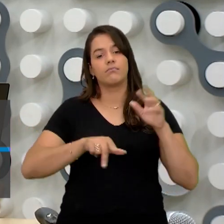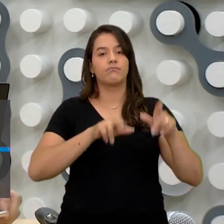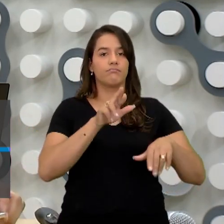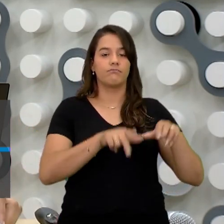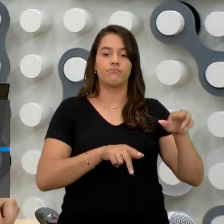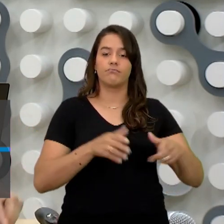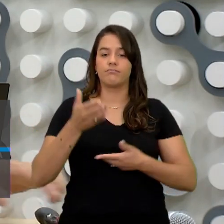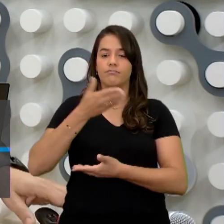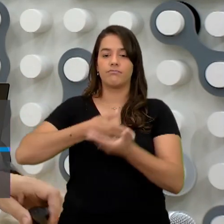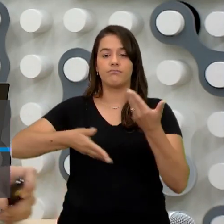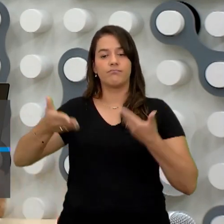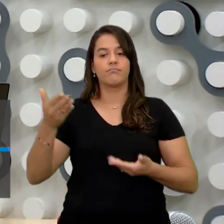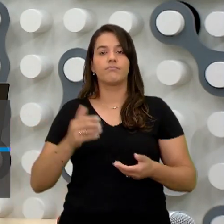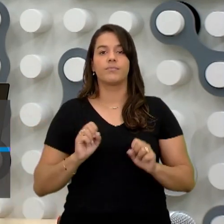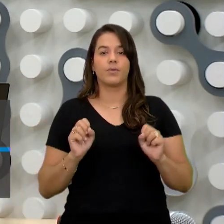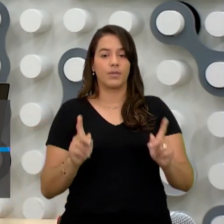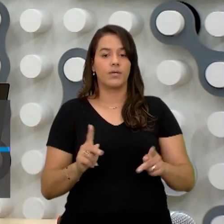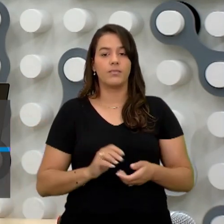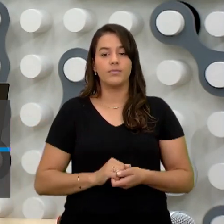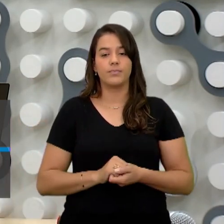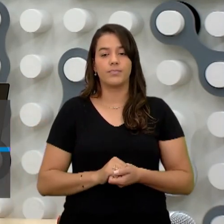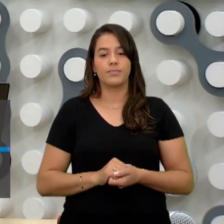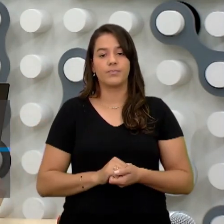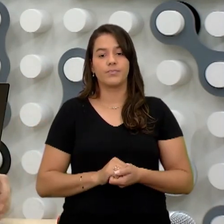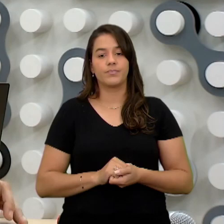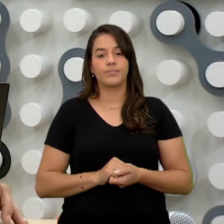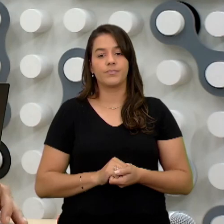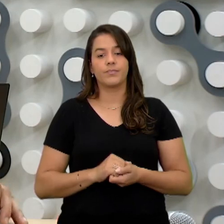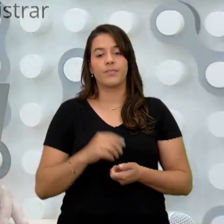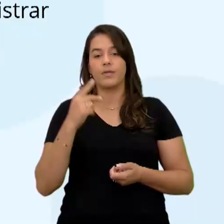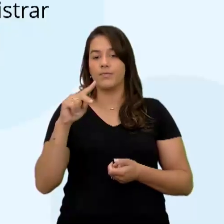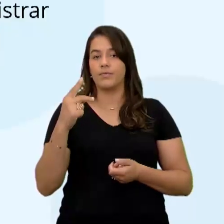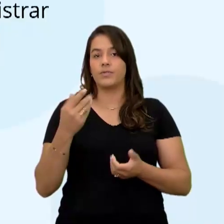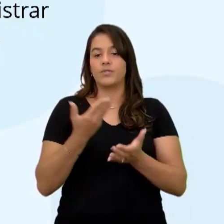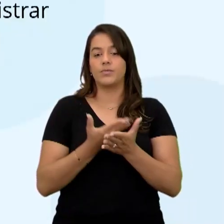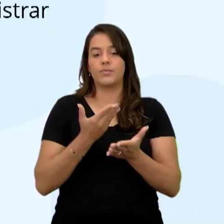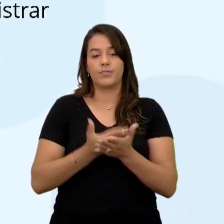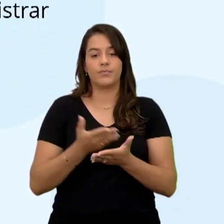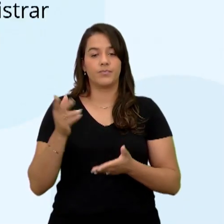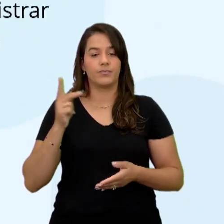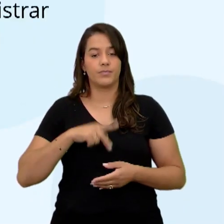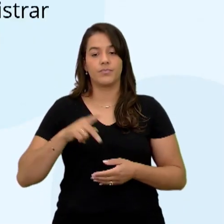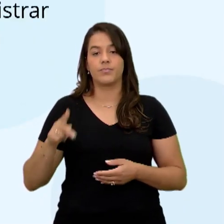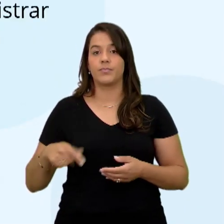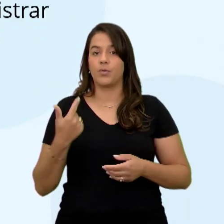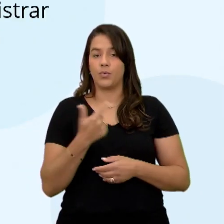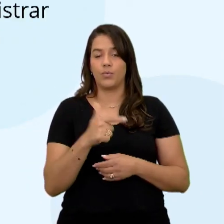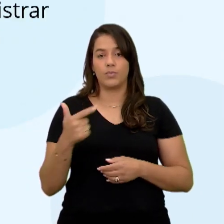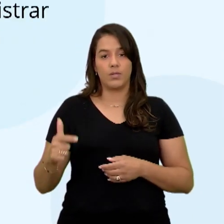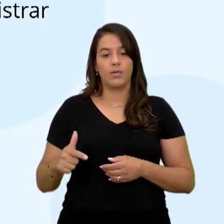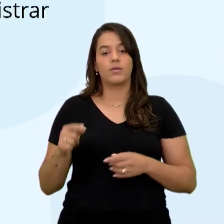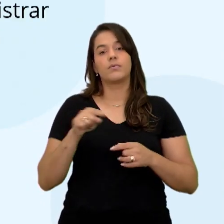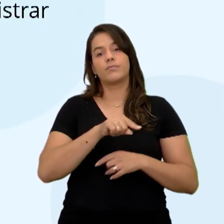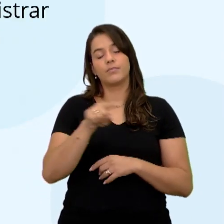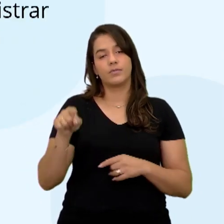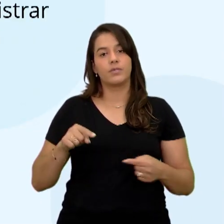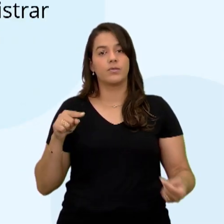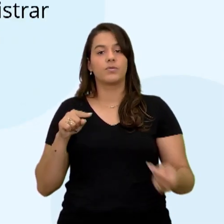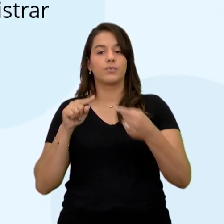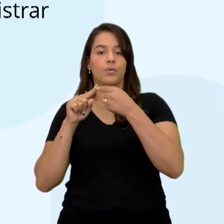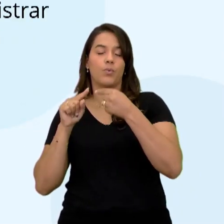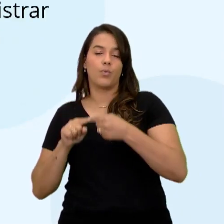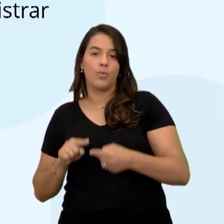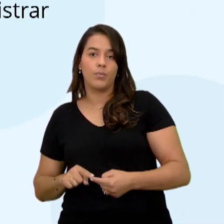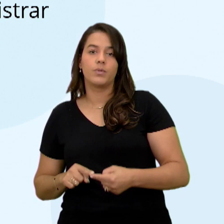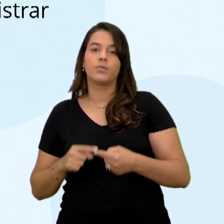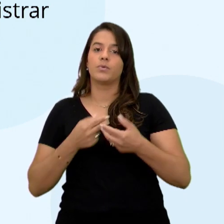gente troca informação. Tá bom, gente? E para o estudante que está sem professor neste momento, eu recomendo que faça a relação dos